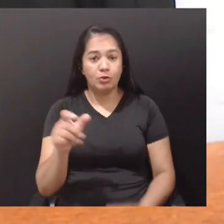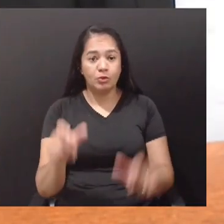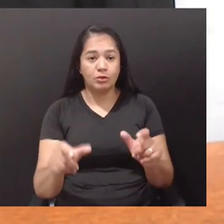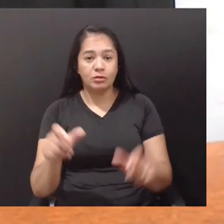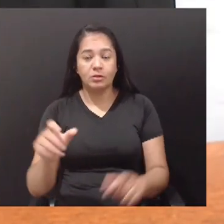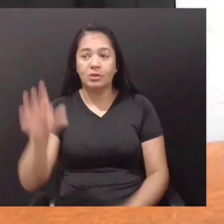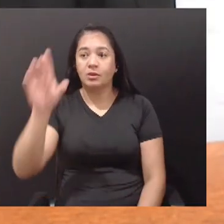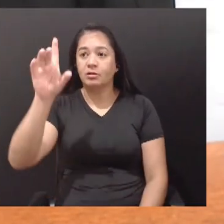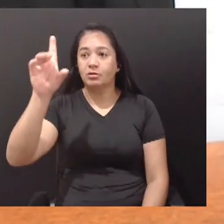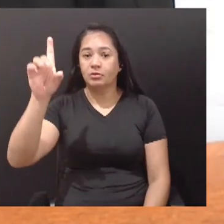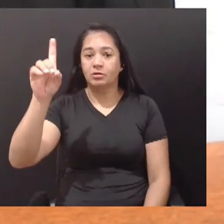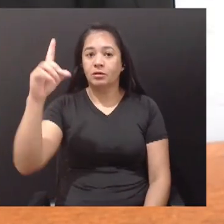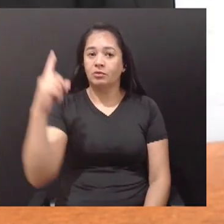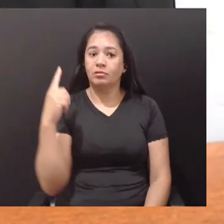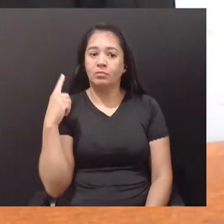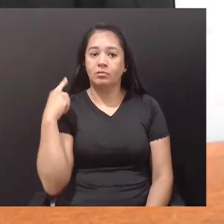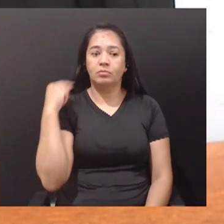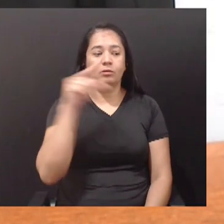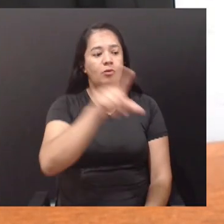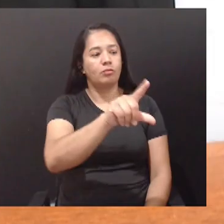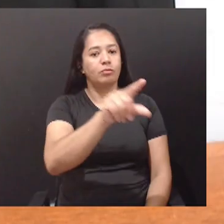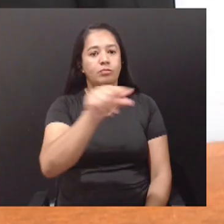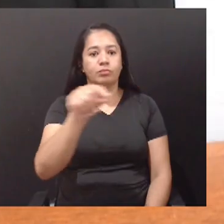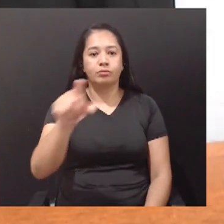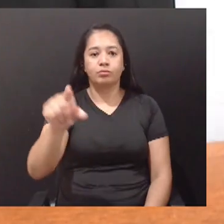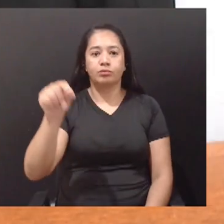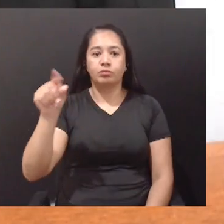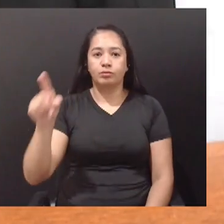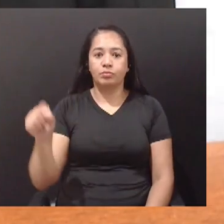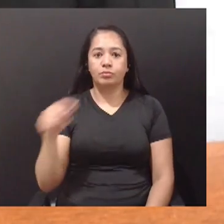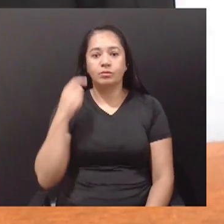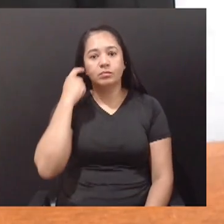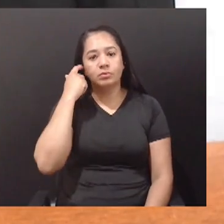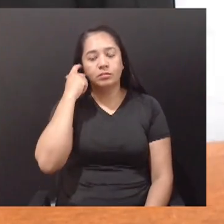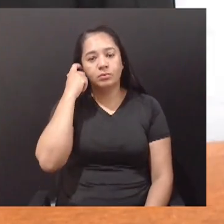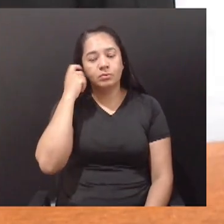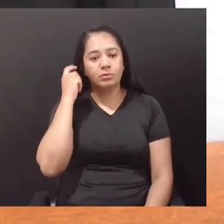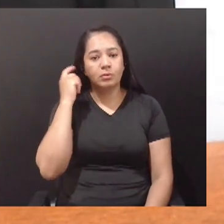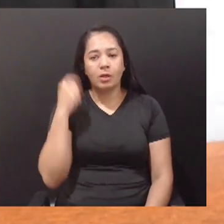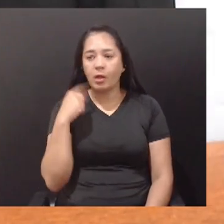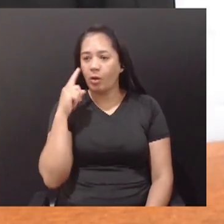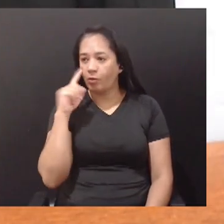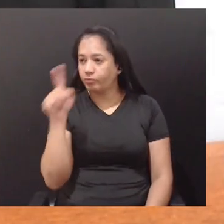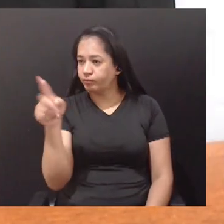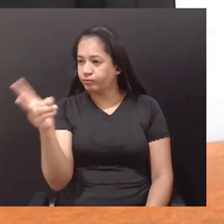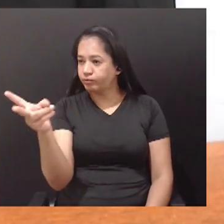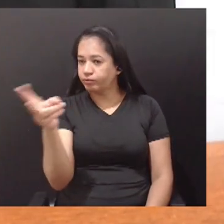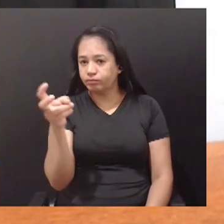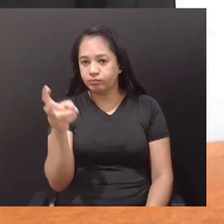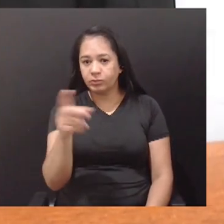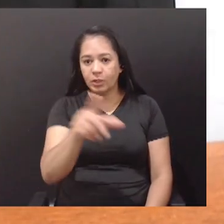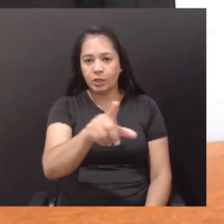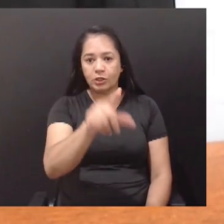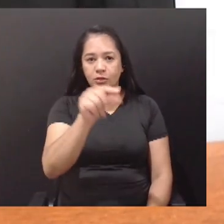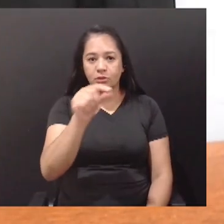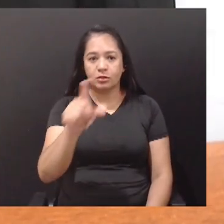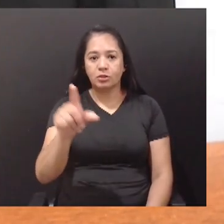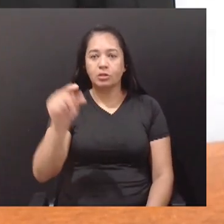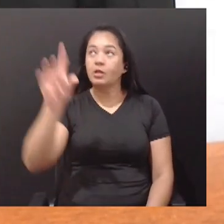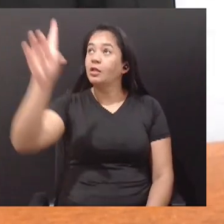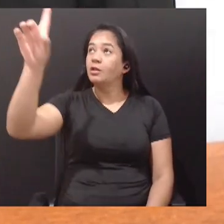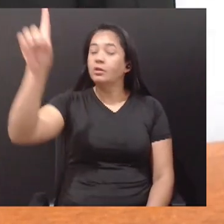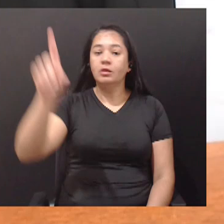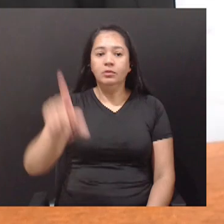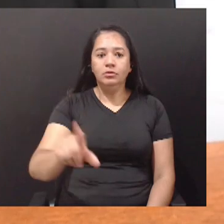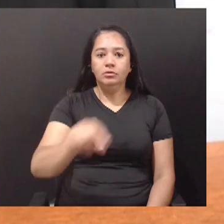Deus nos escolheu a dedo. Eu vejo assim, ó, Ele nos escolhe, Ele escolhe